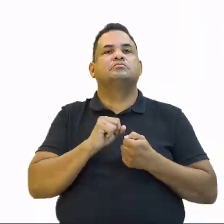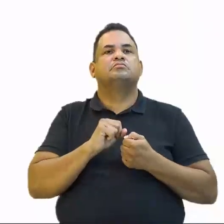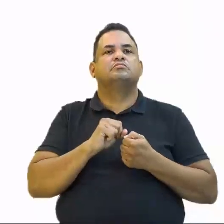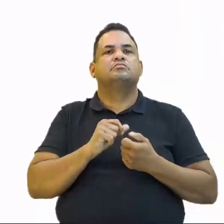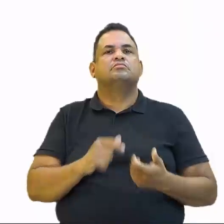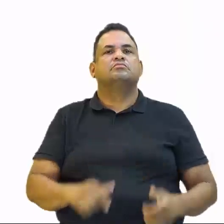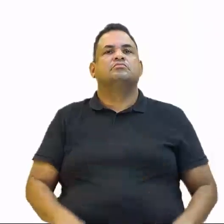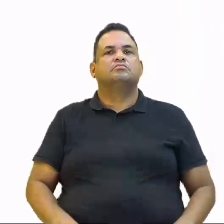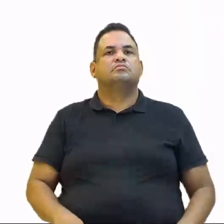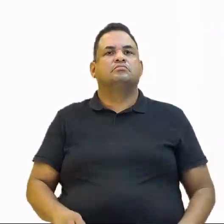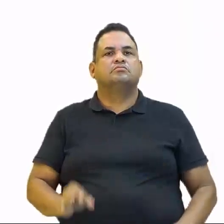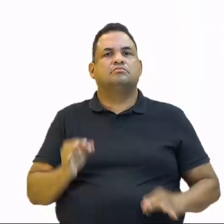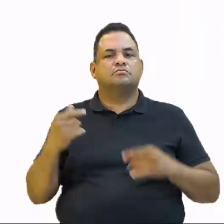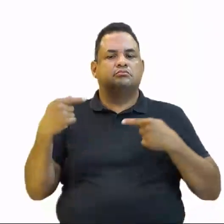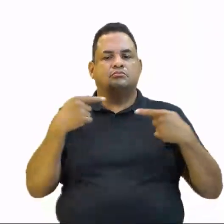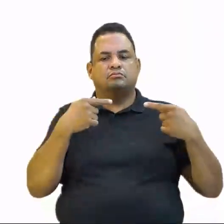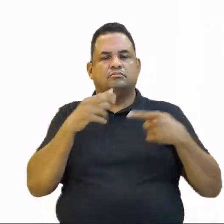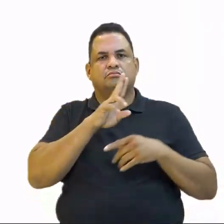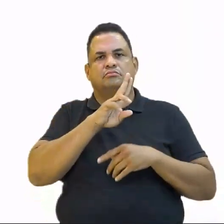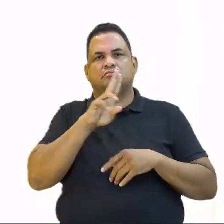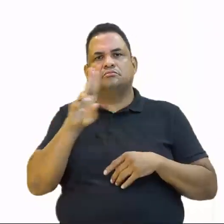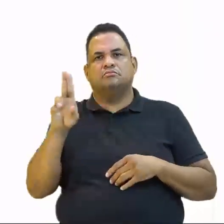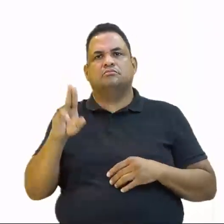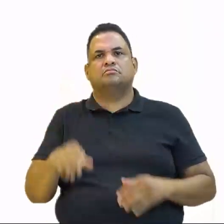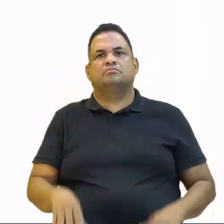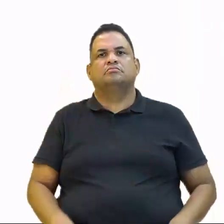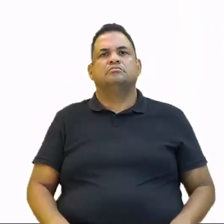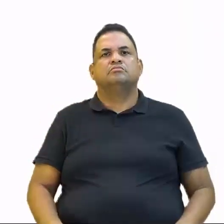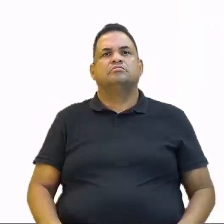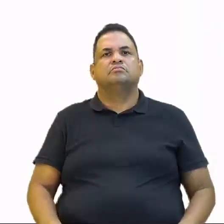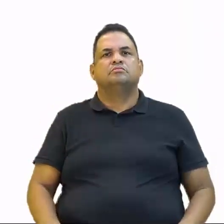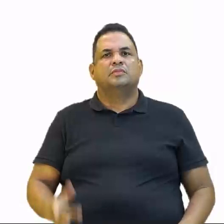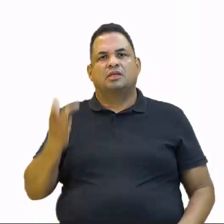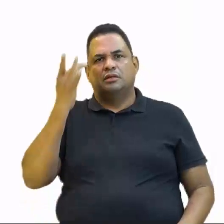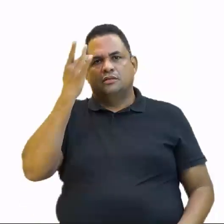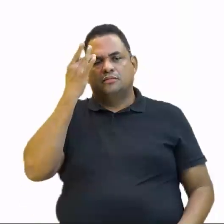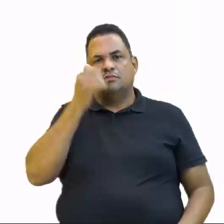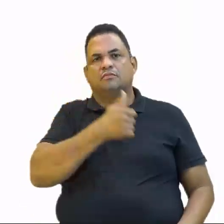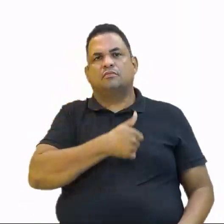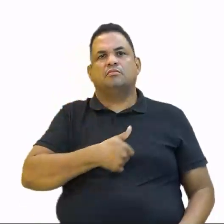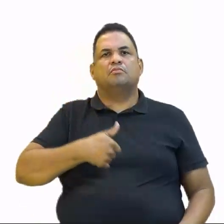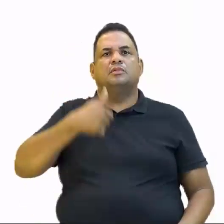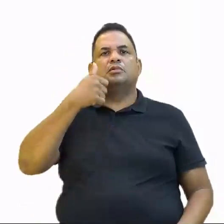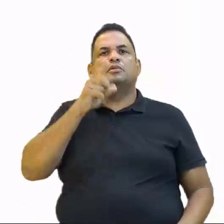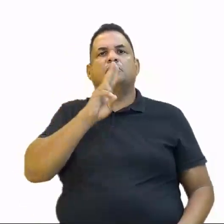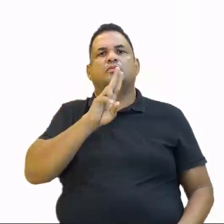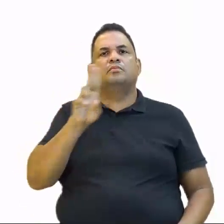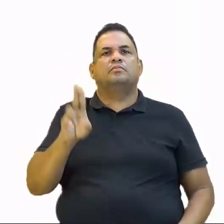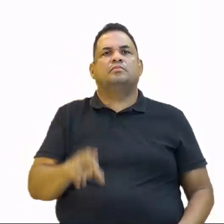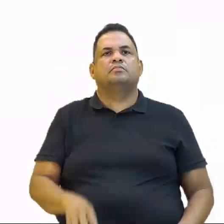que relacionar o nome com as fórmulas. Qual o primeiro nome que ele cita?